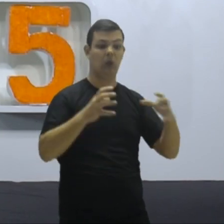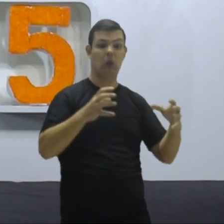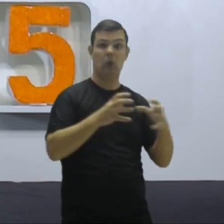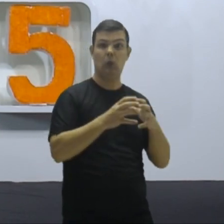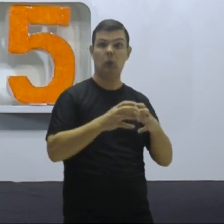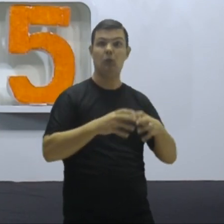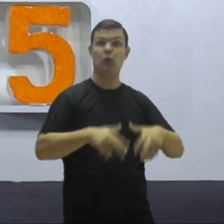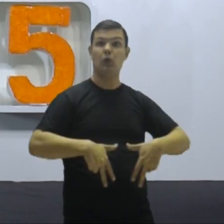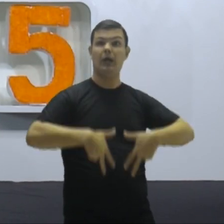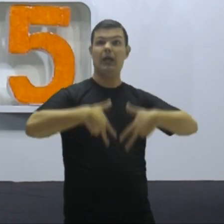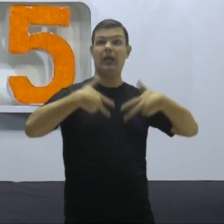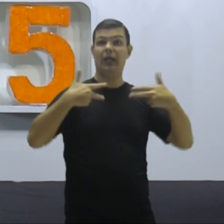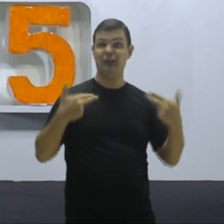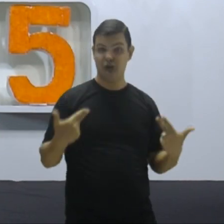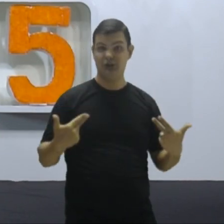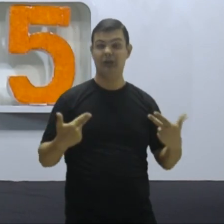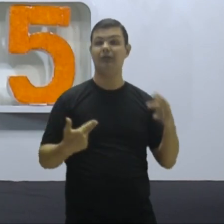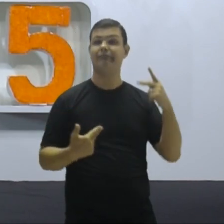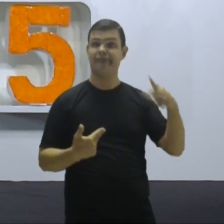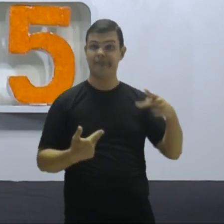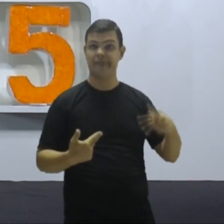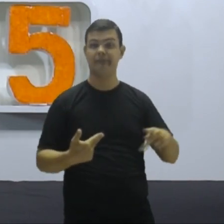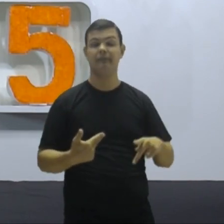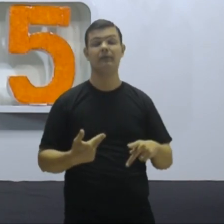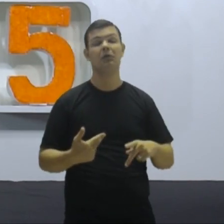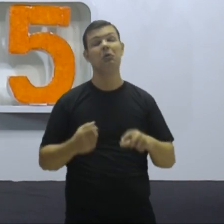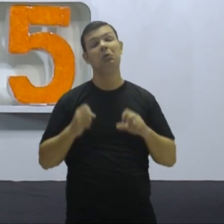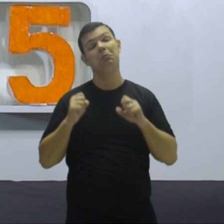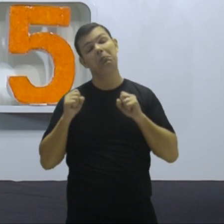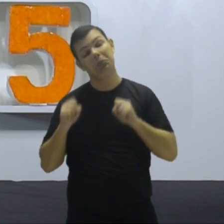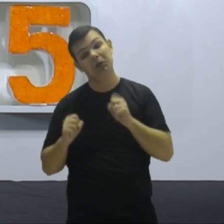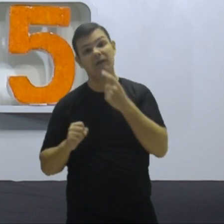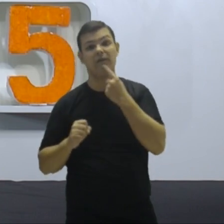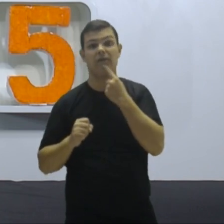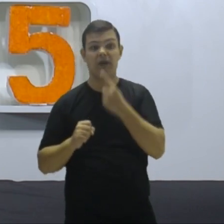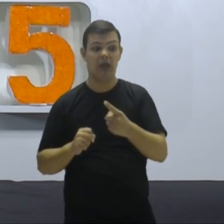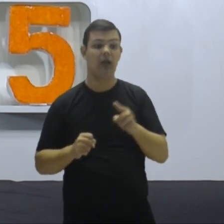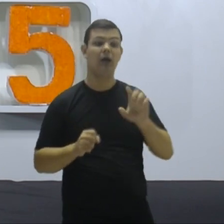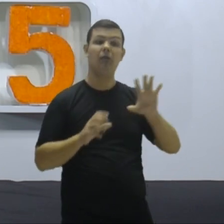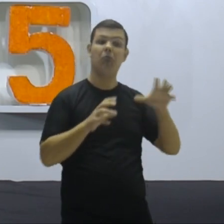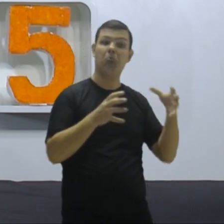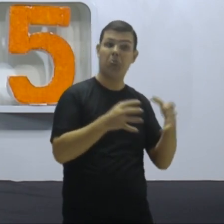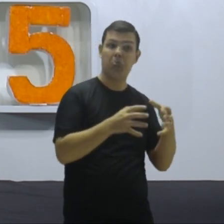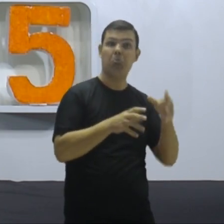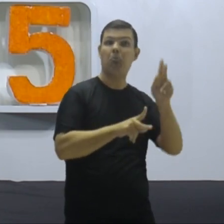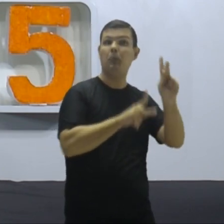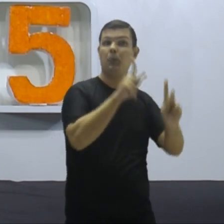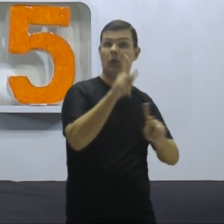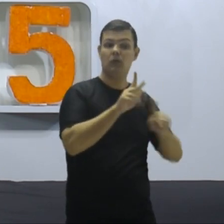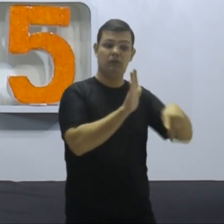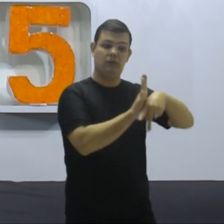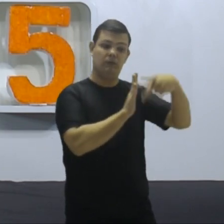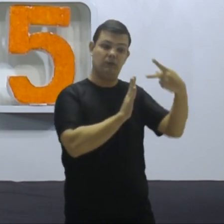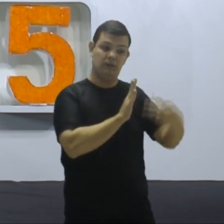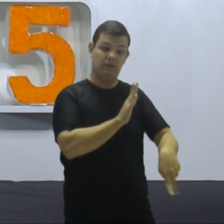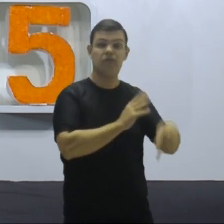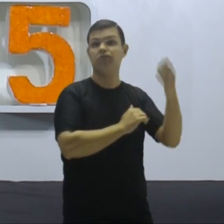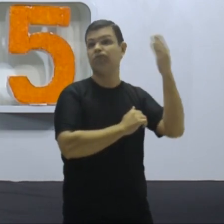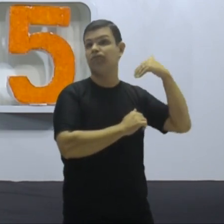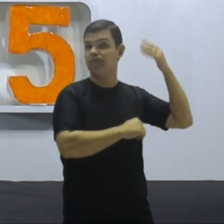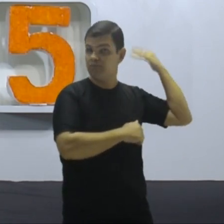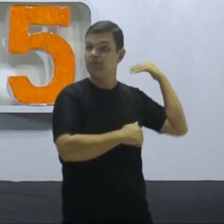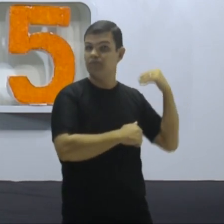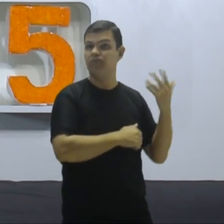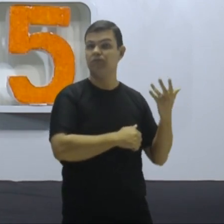que existe aqui, ok? Nós podemos chamá-los de povos originários, porque aqui já estavam presentes,